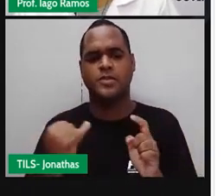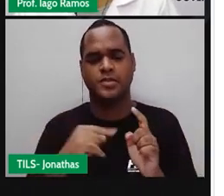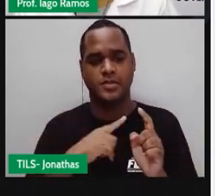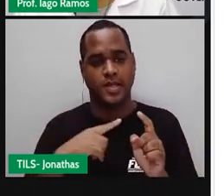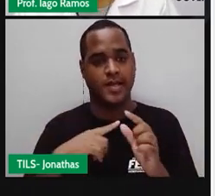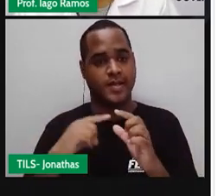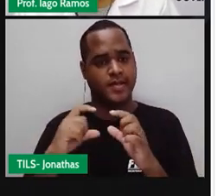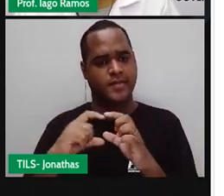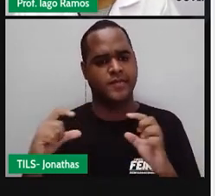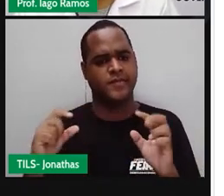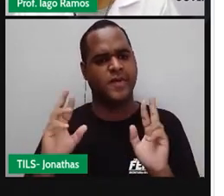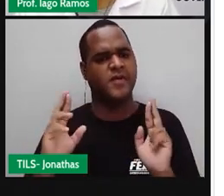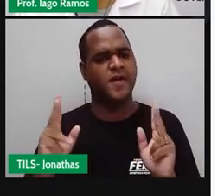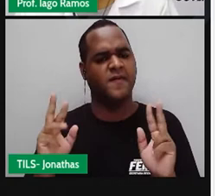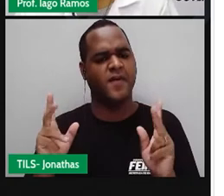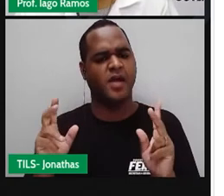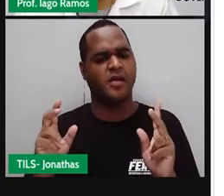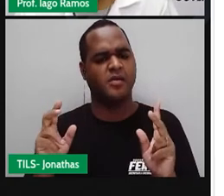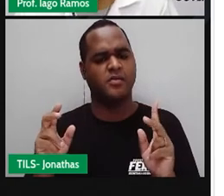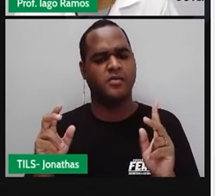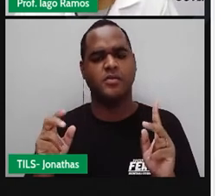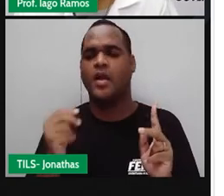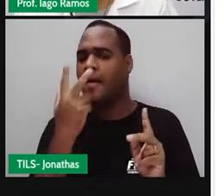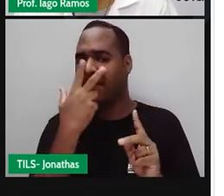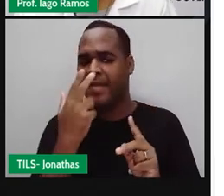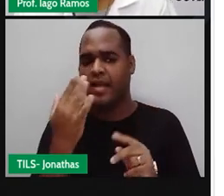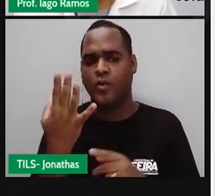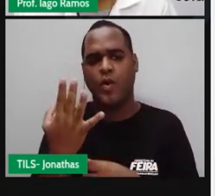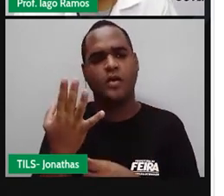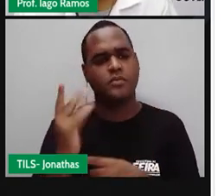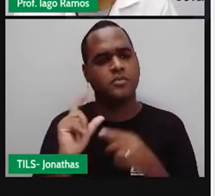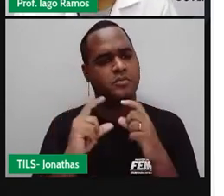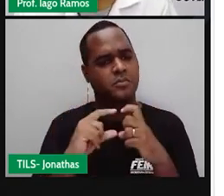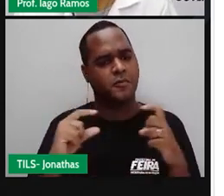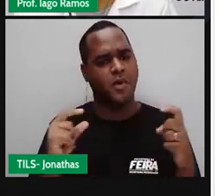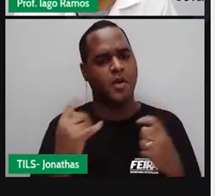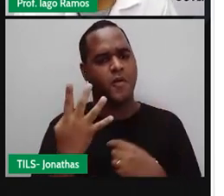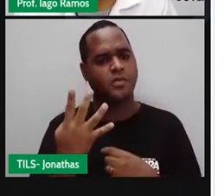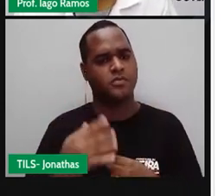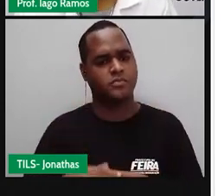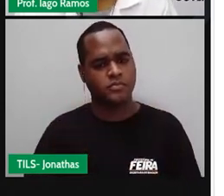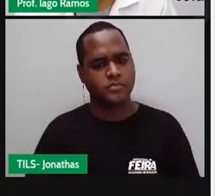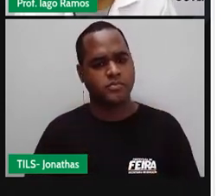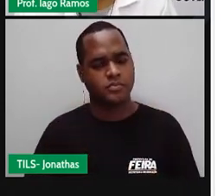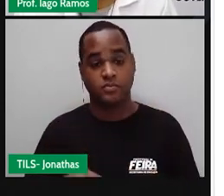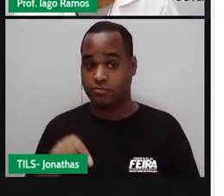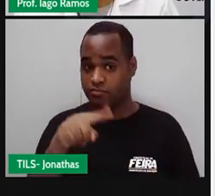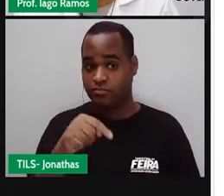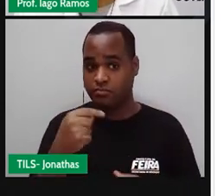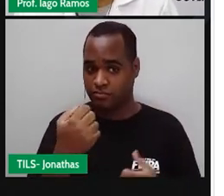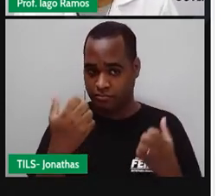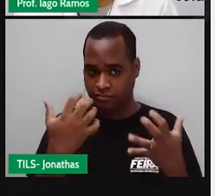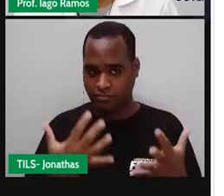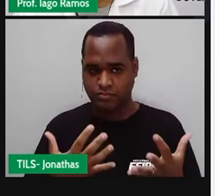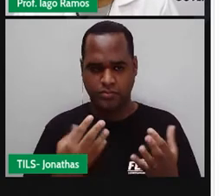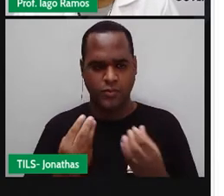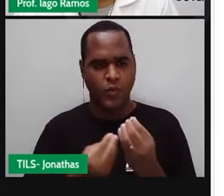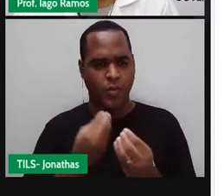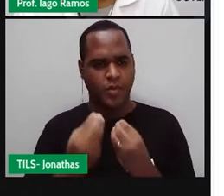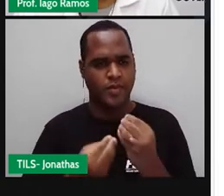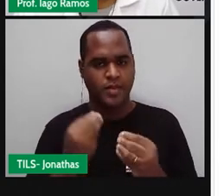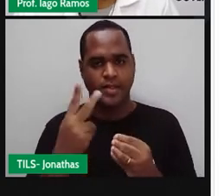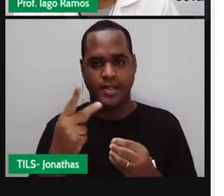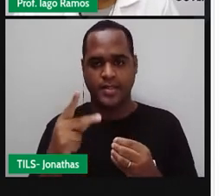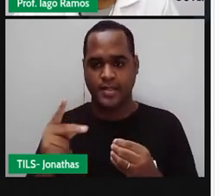de forma diferente ela foi dividida em quatro pedaços Então me acompanha Oi tia